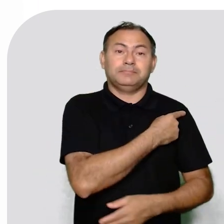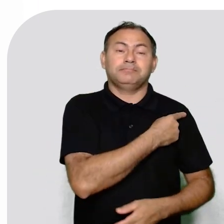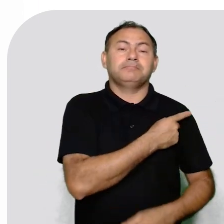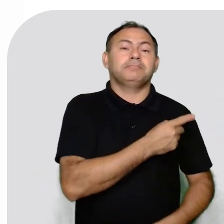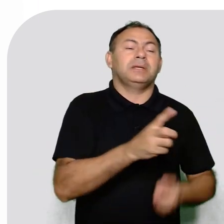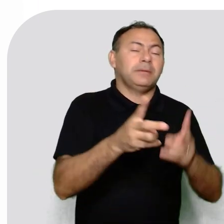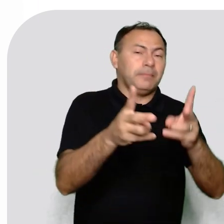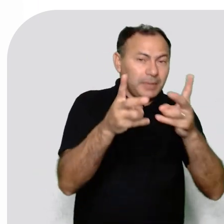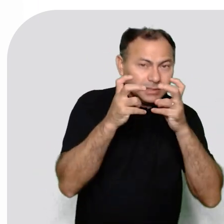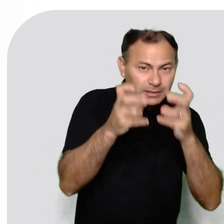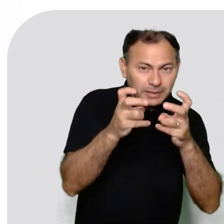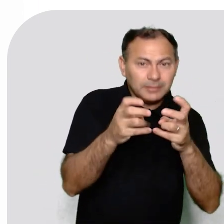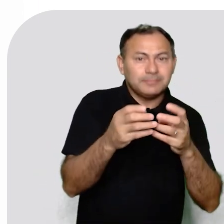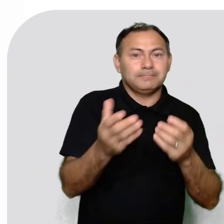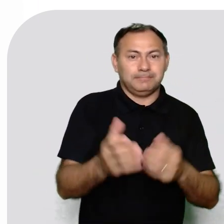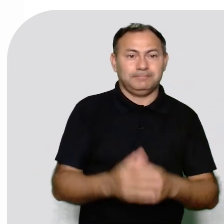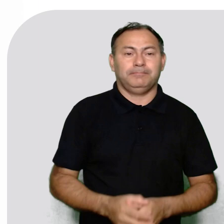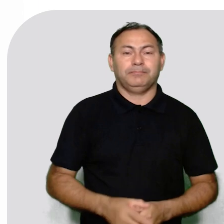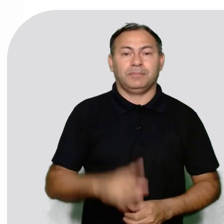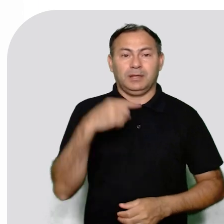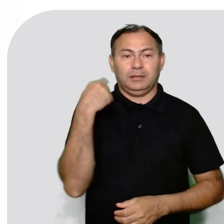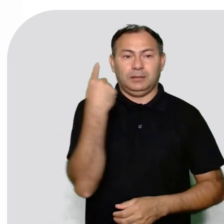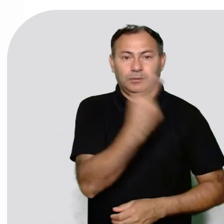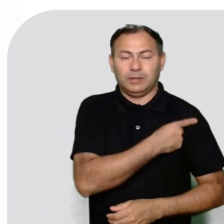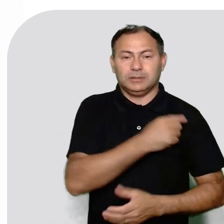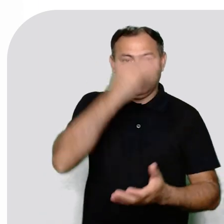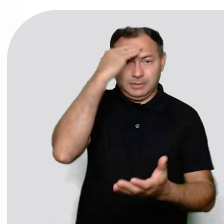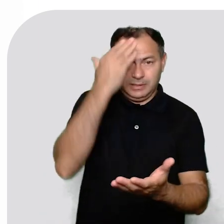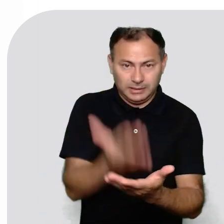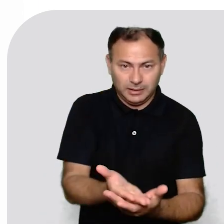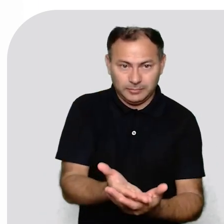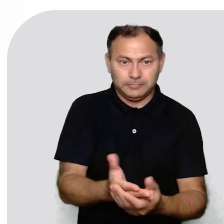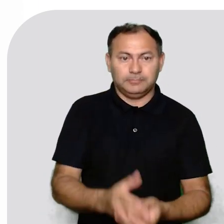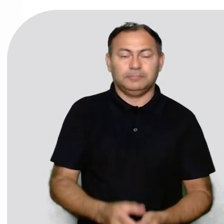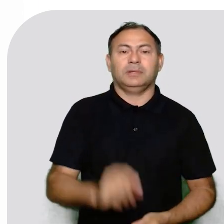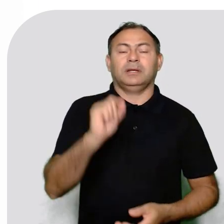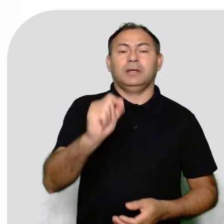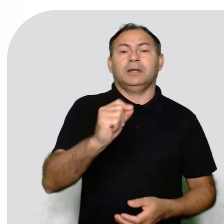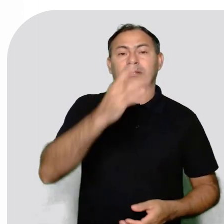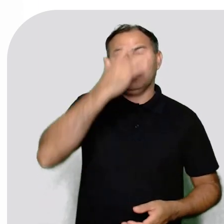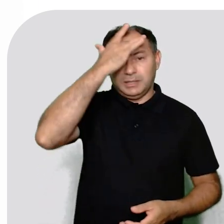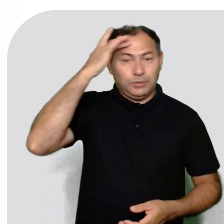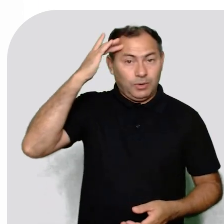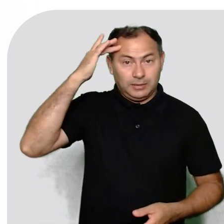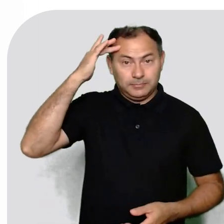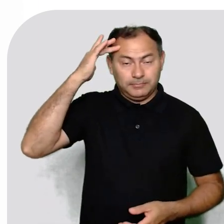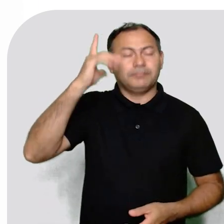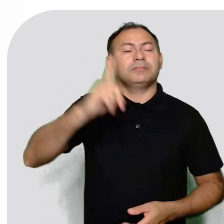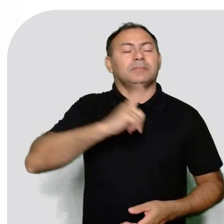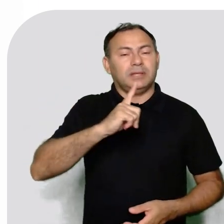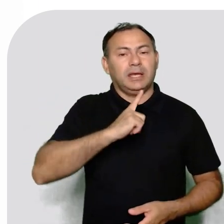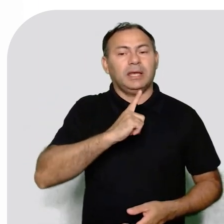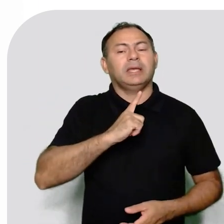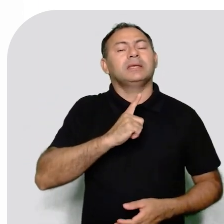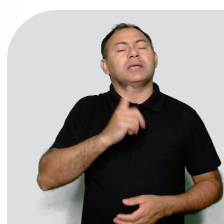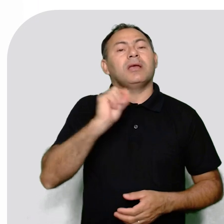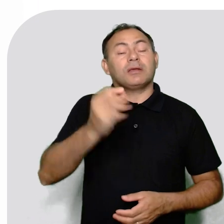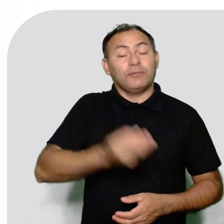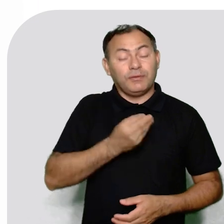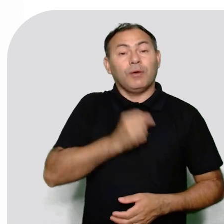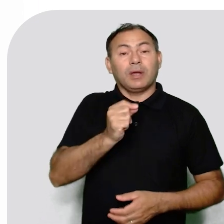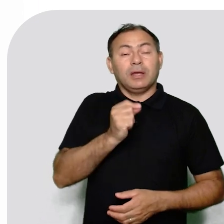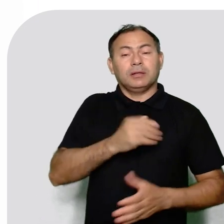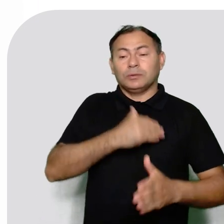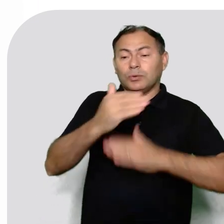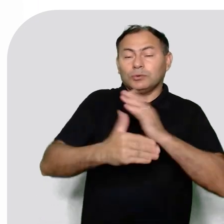nós percebermos, né? De nós acreditarmos que o homem tende para Deus, que